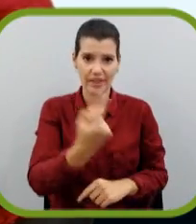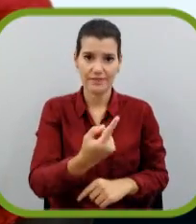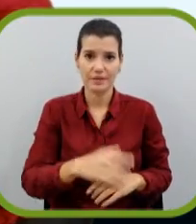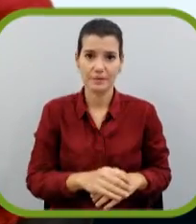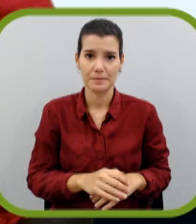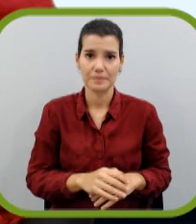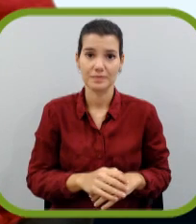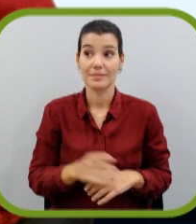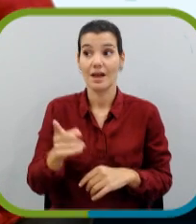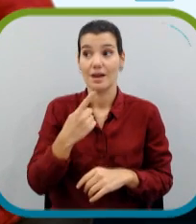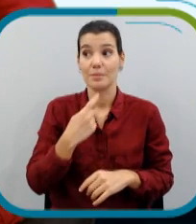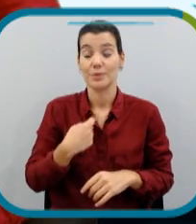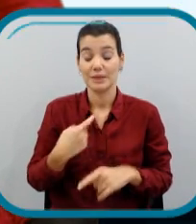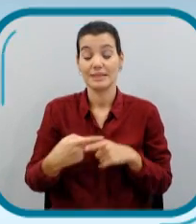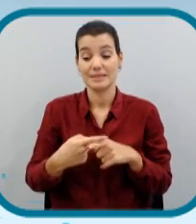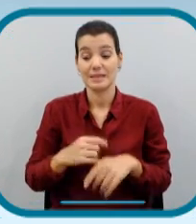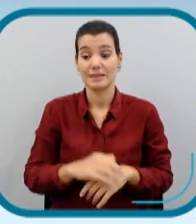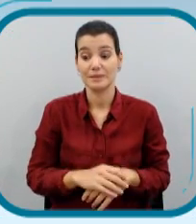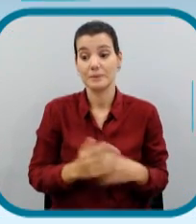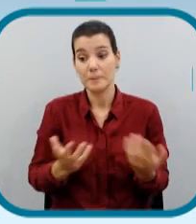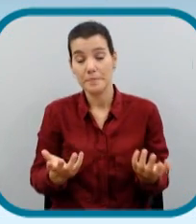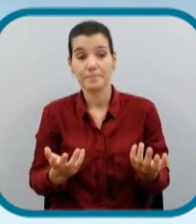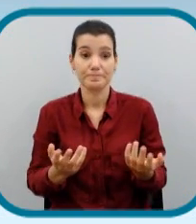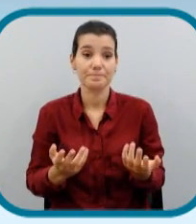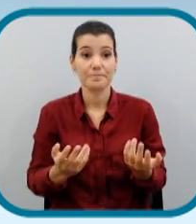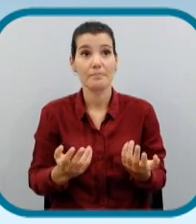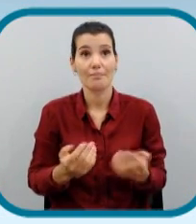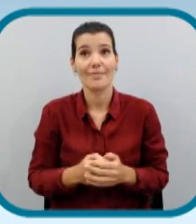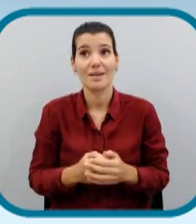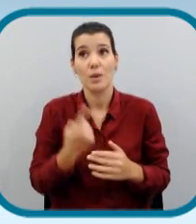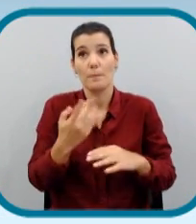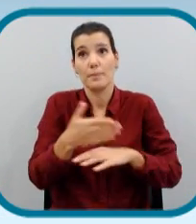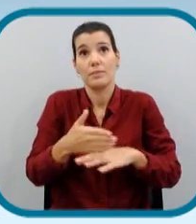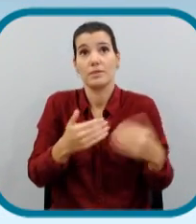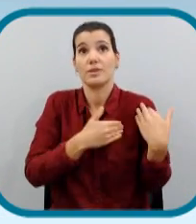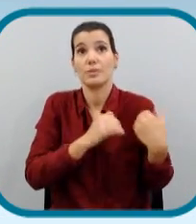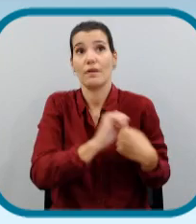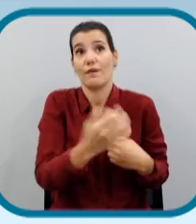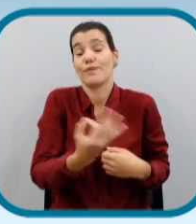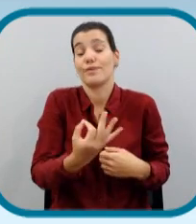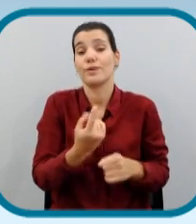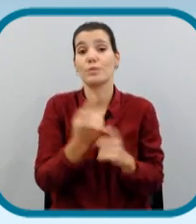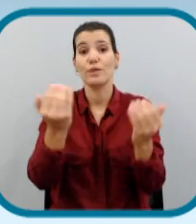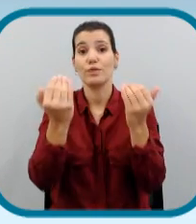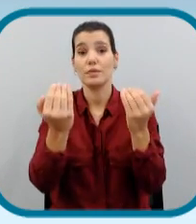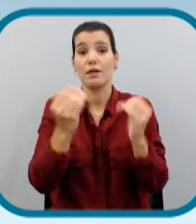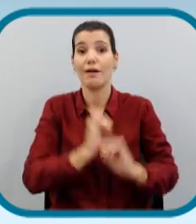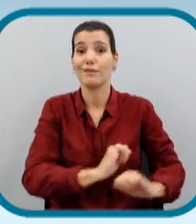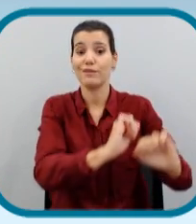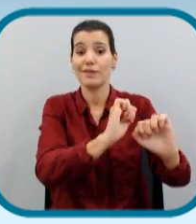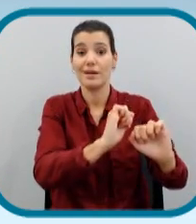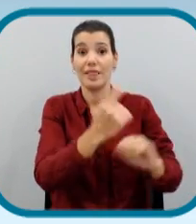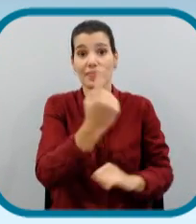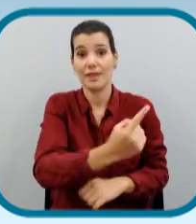isso? Uma pergunta interessante. Em certa medida elas têm responsabilidade, não é? Porque os dados